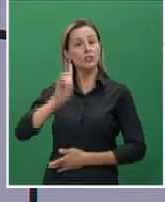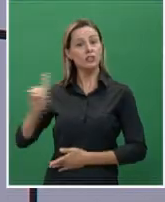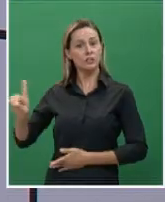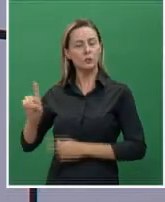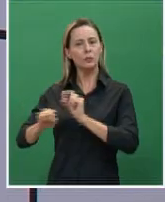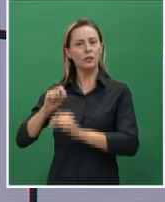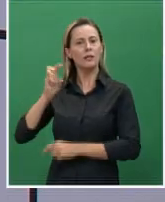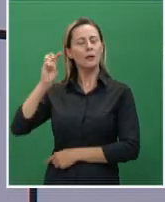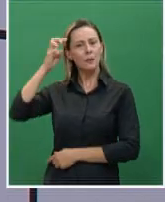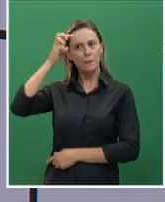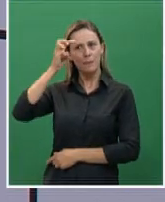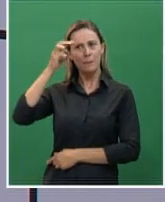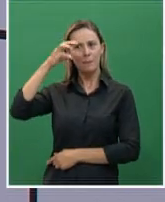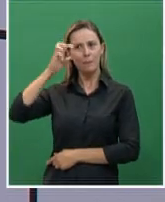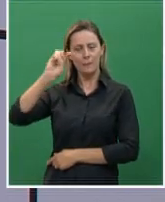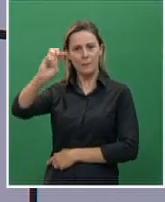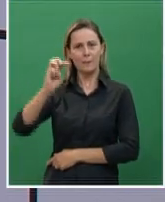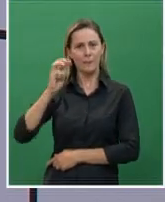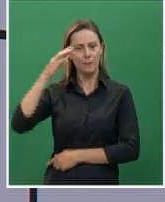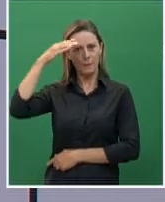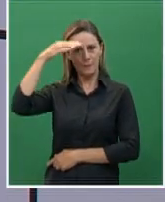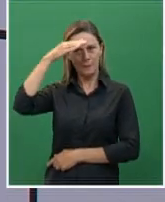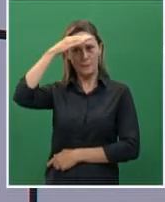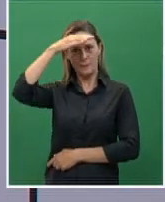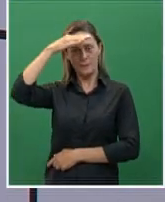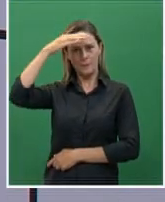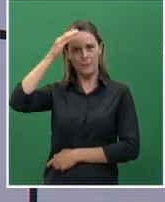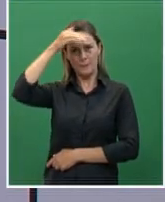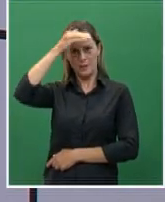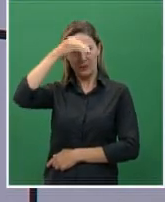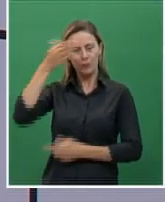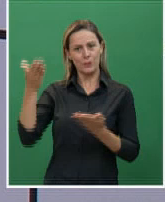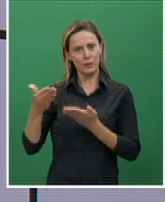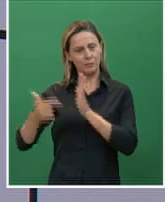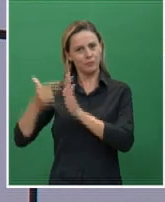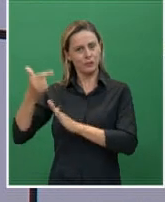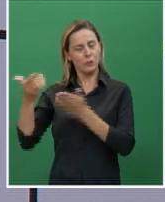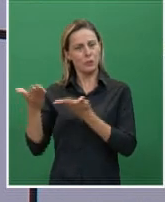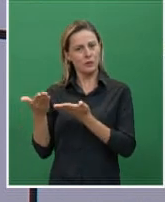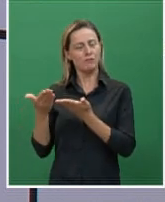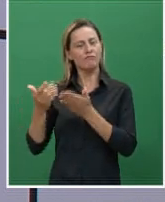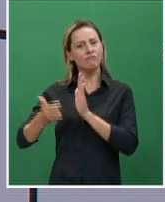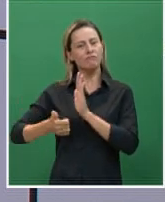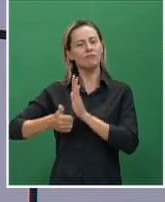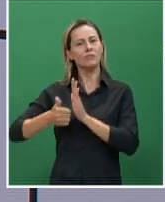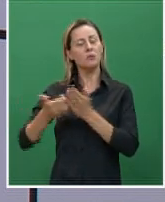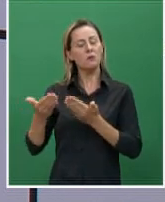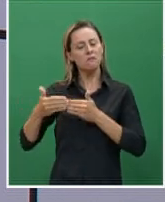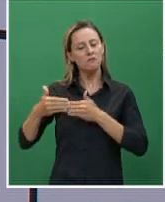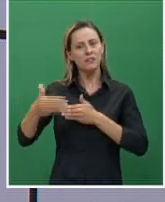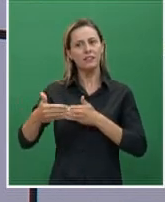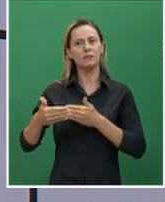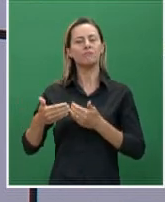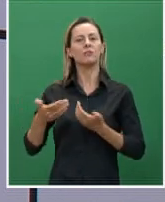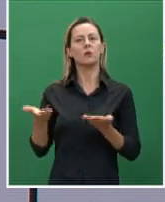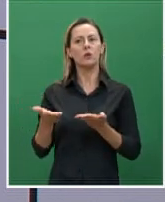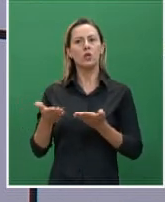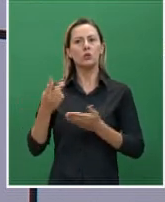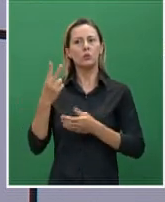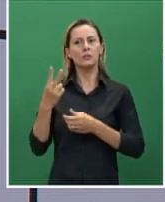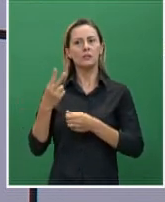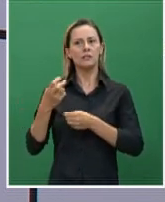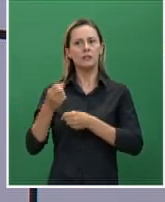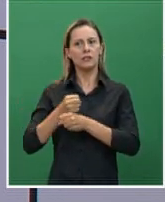candidato e do podemos eu deveria de busca a reeleição ele está à frente do executivo há dois anos e meio após